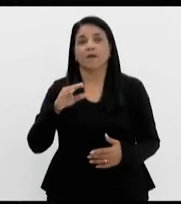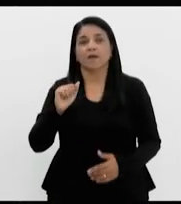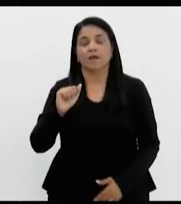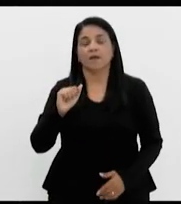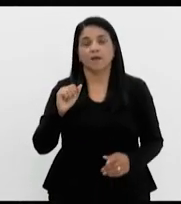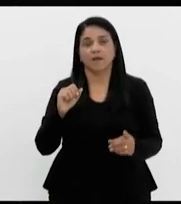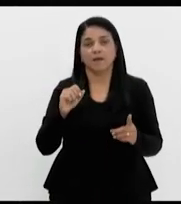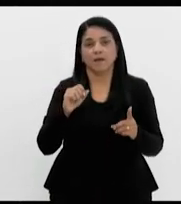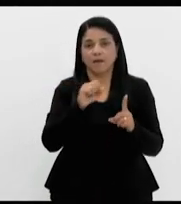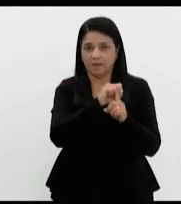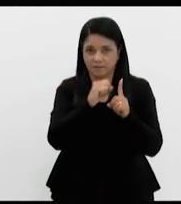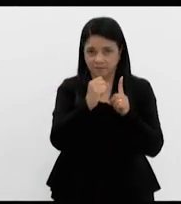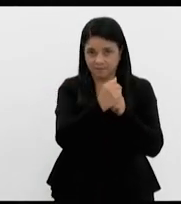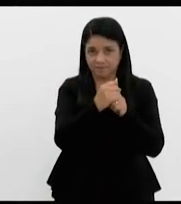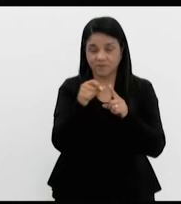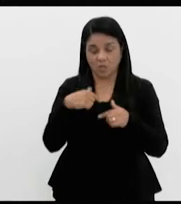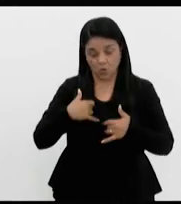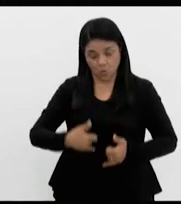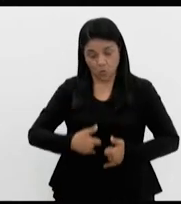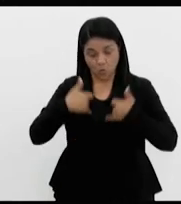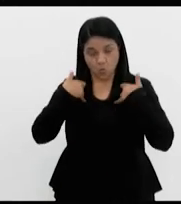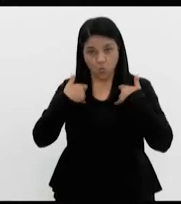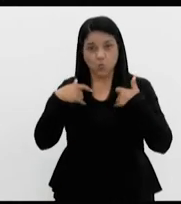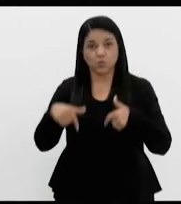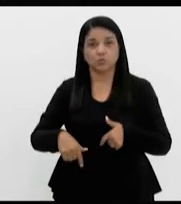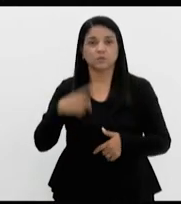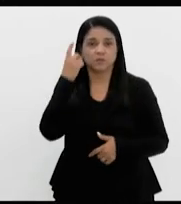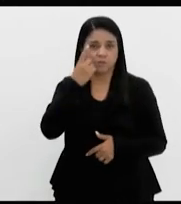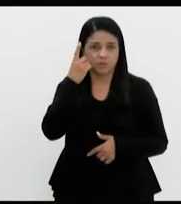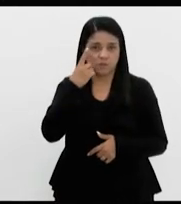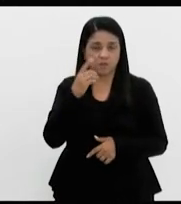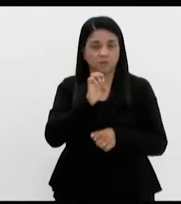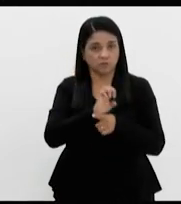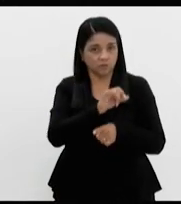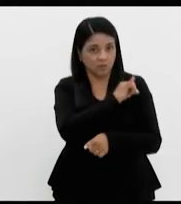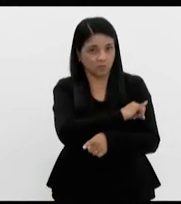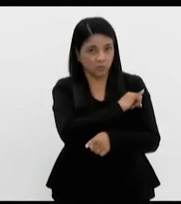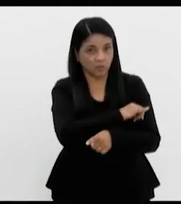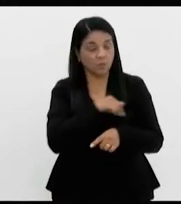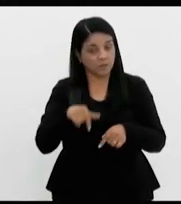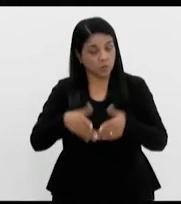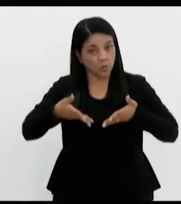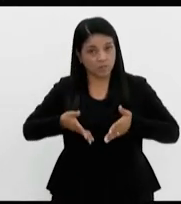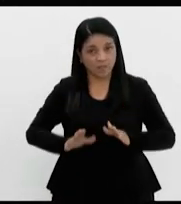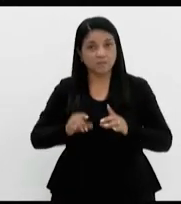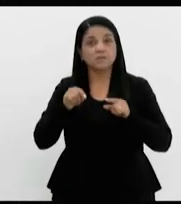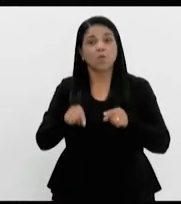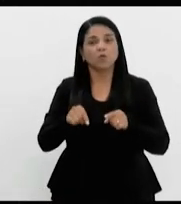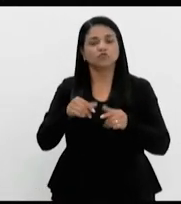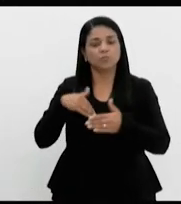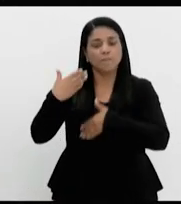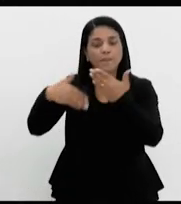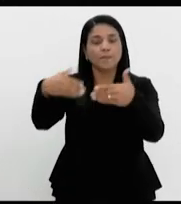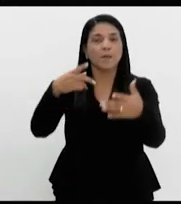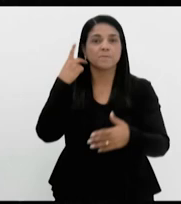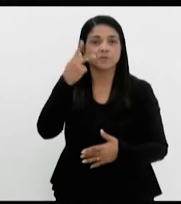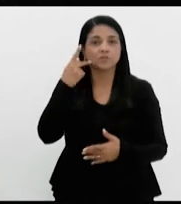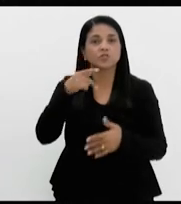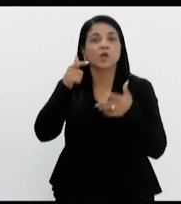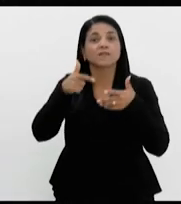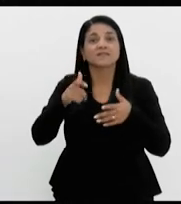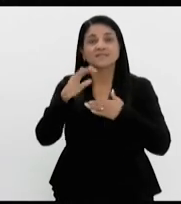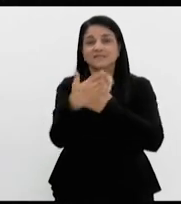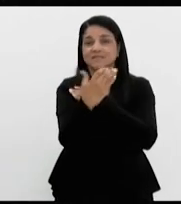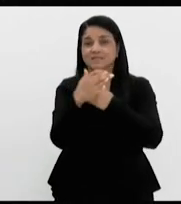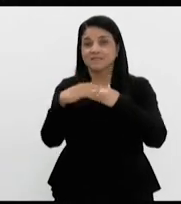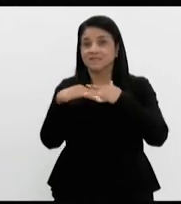orgulho de ser uma deputada do estado do Rio de Janeiro, mas que tem origem na sua trajetória política na cidade de Niterói.